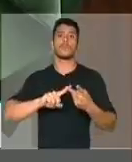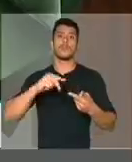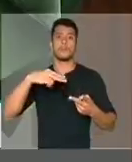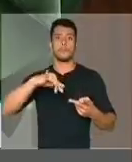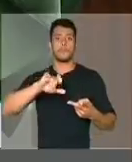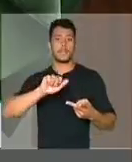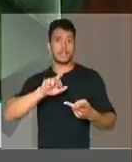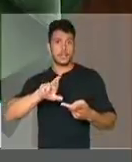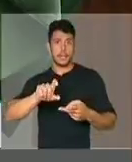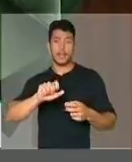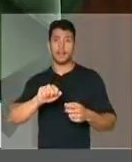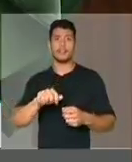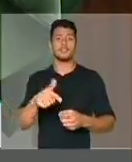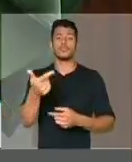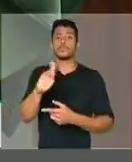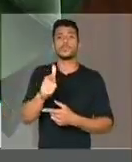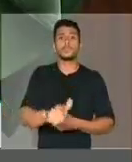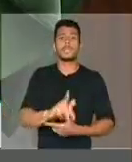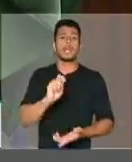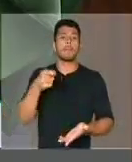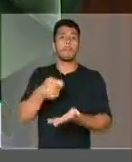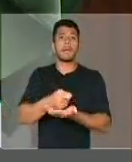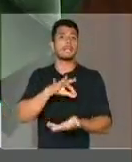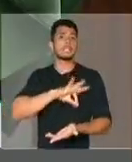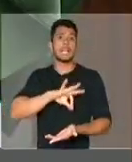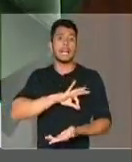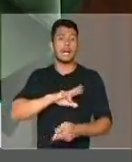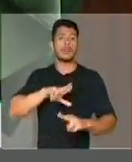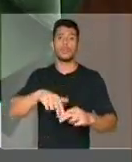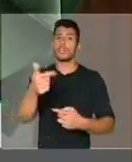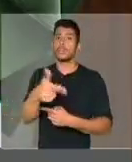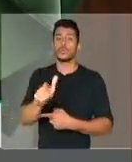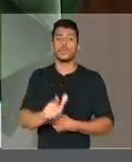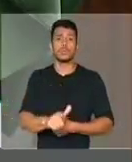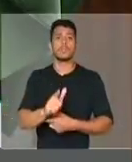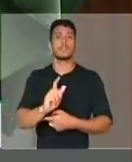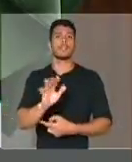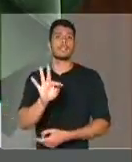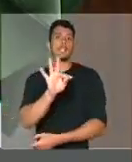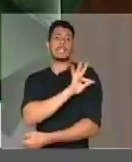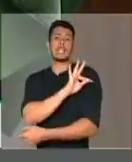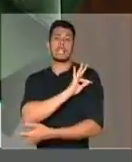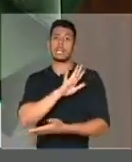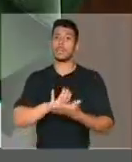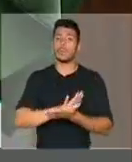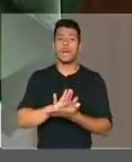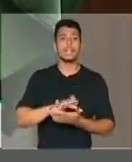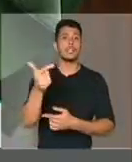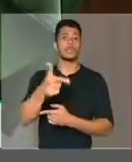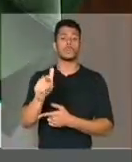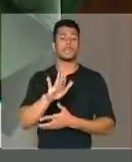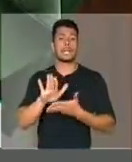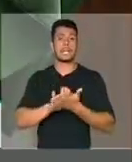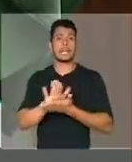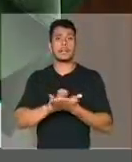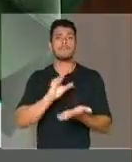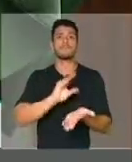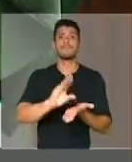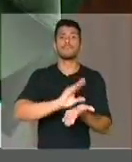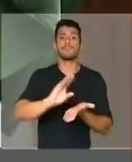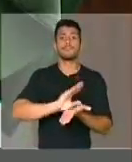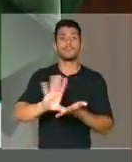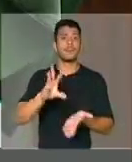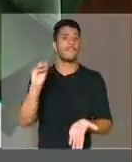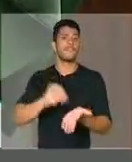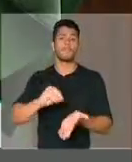sistemático atraso no pagamento de seus servidores, pelo não aparelhamento da polícia técnica, pela ineficiência da atividade de